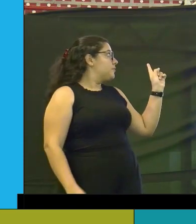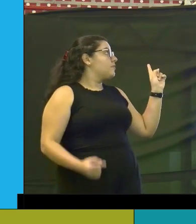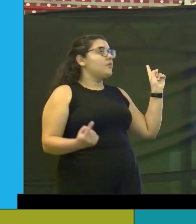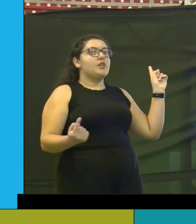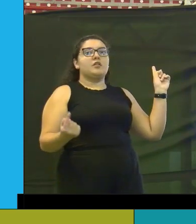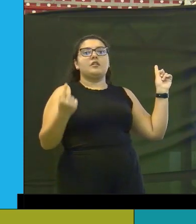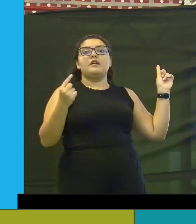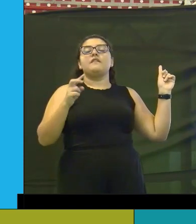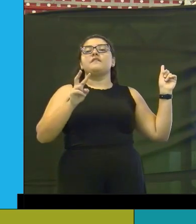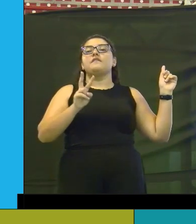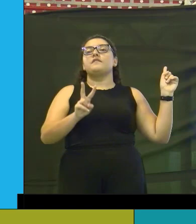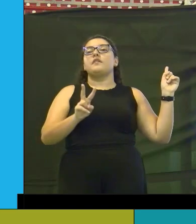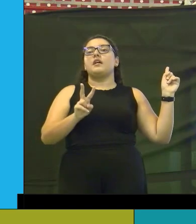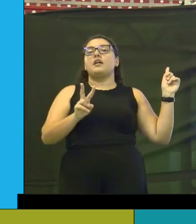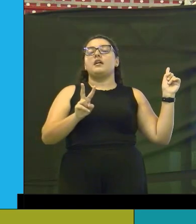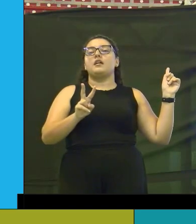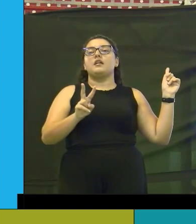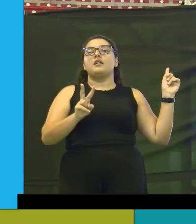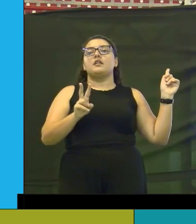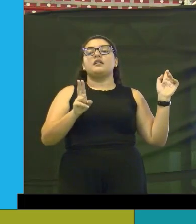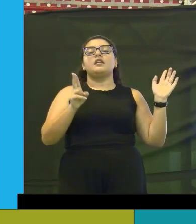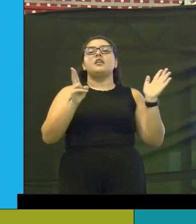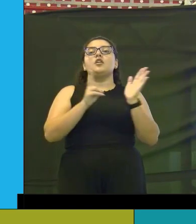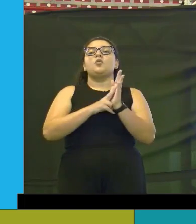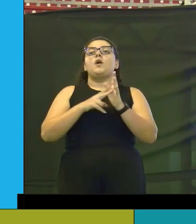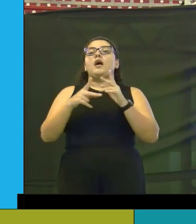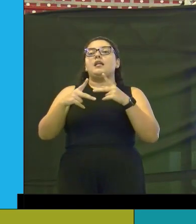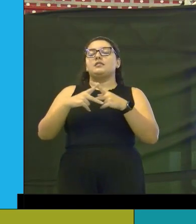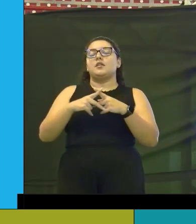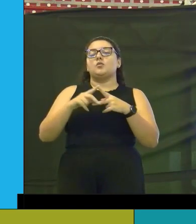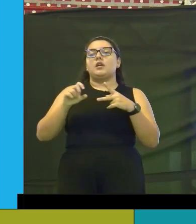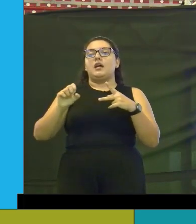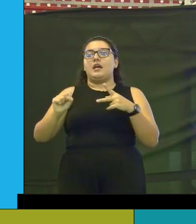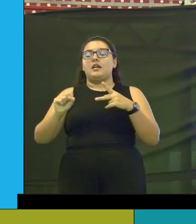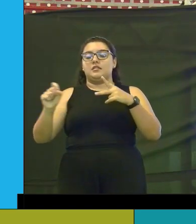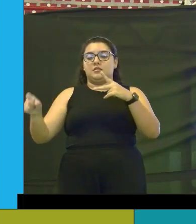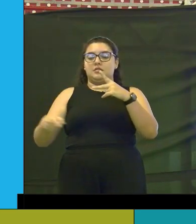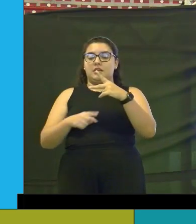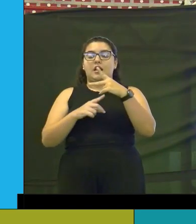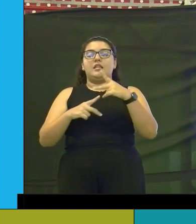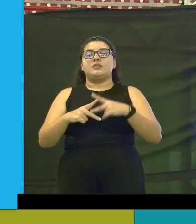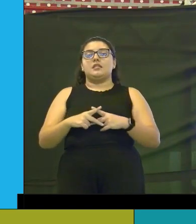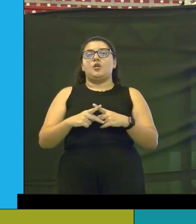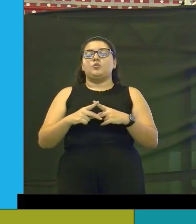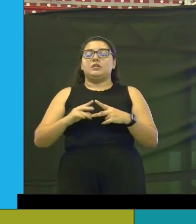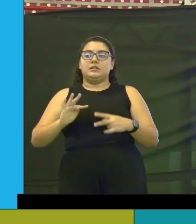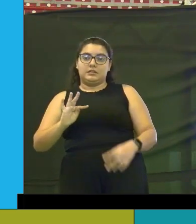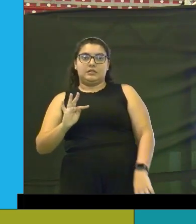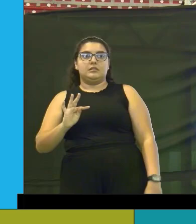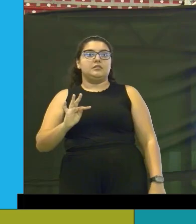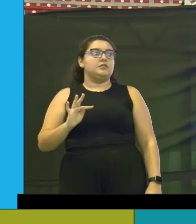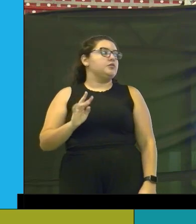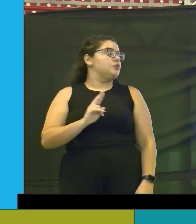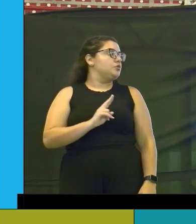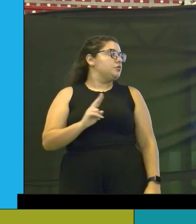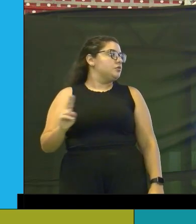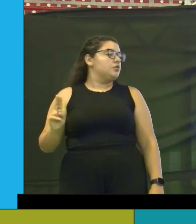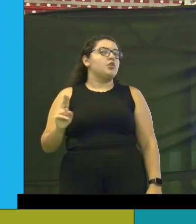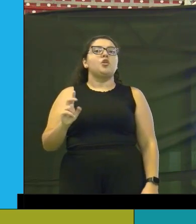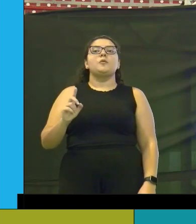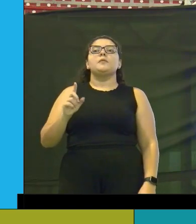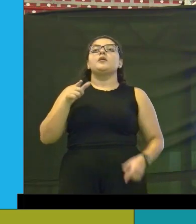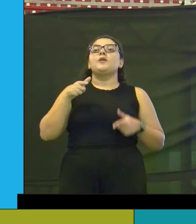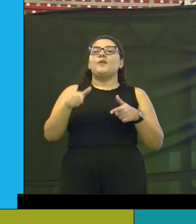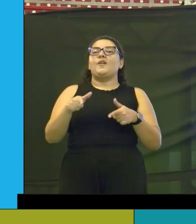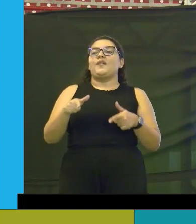equação, que é V igual a ΔS sobre ΔT, ou como vocês bem conhecem ela, como